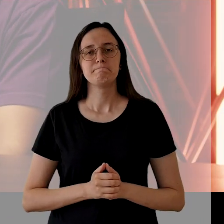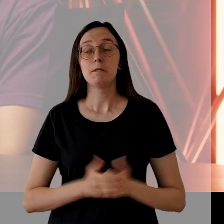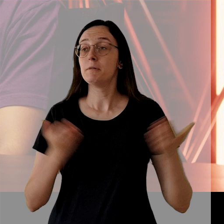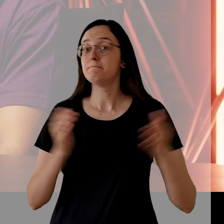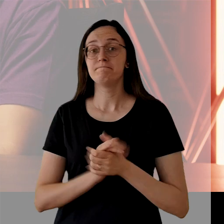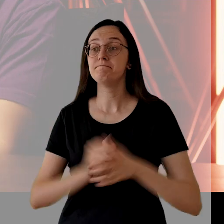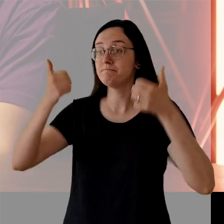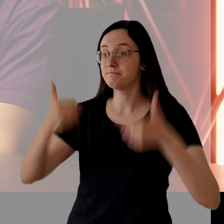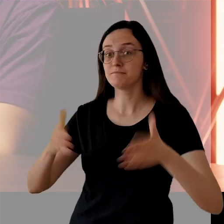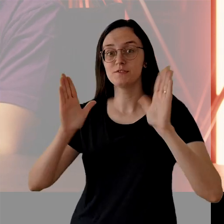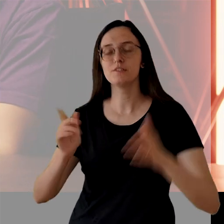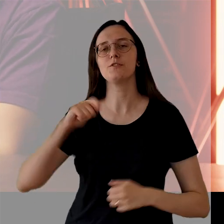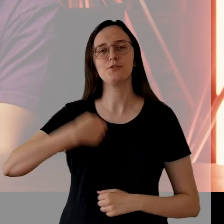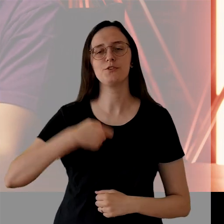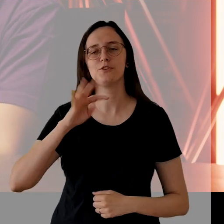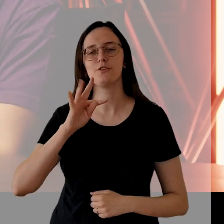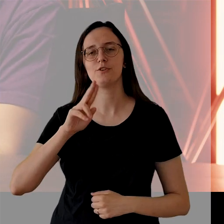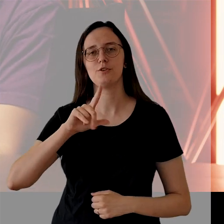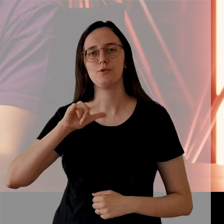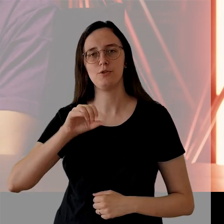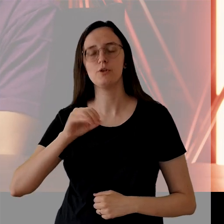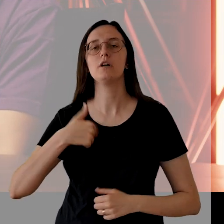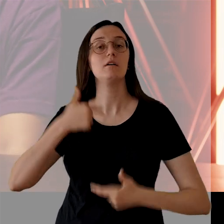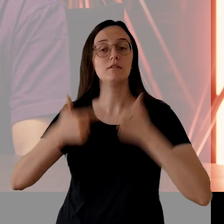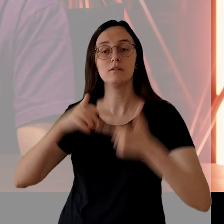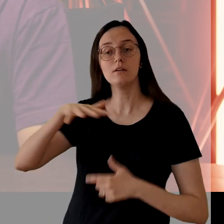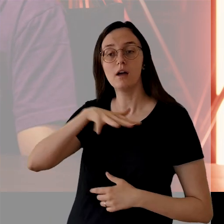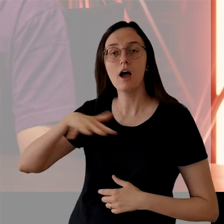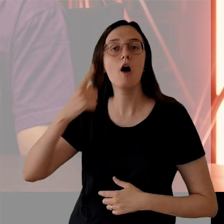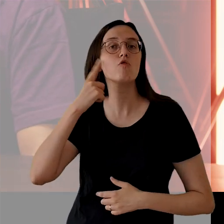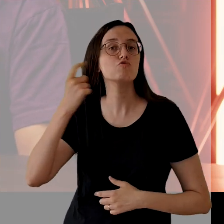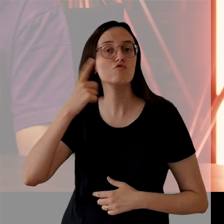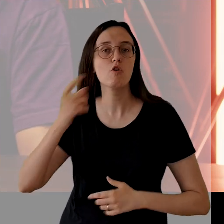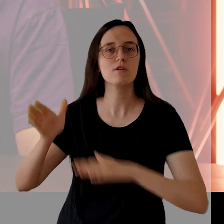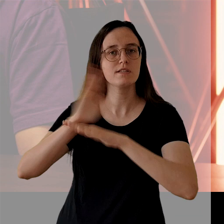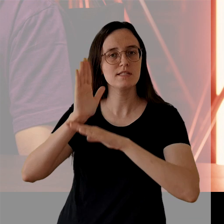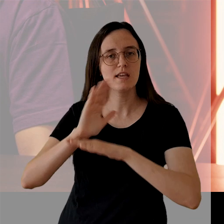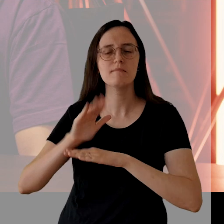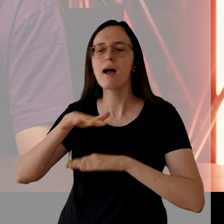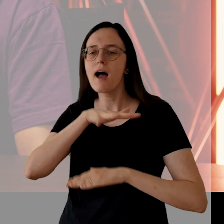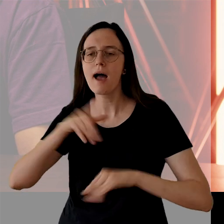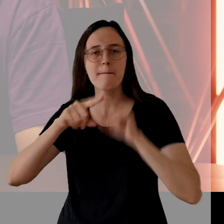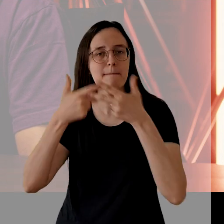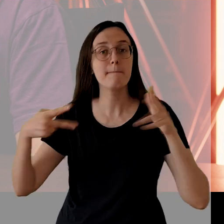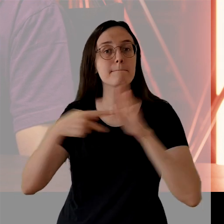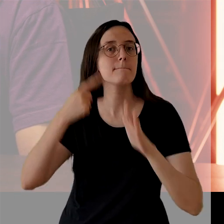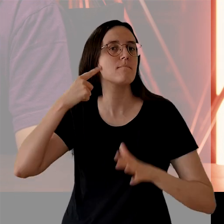você disse, eu sou o Túlio, trabalho na parte de som do cinema, do audiovisual, principalmente na parte de